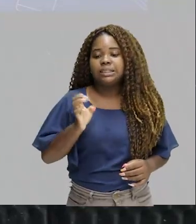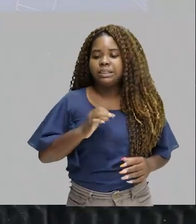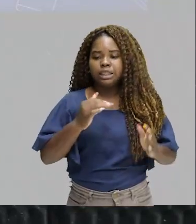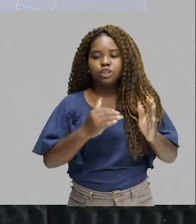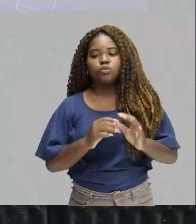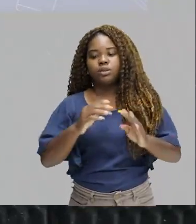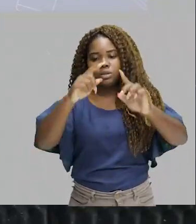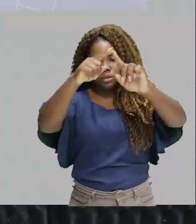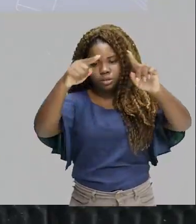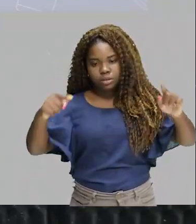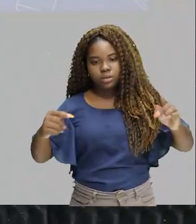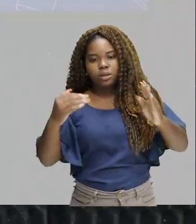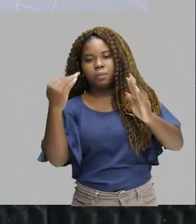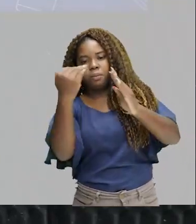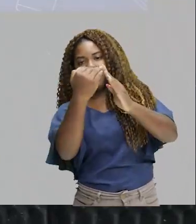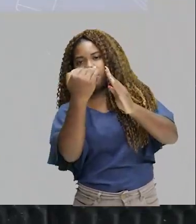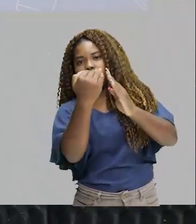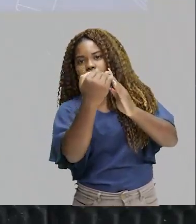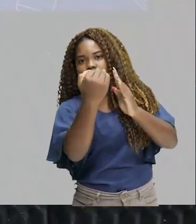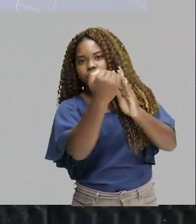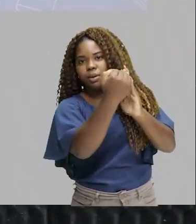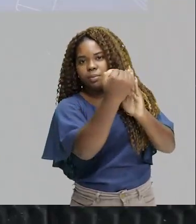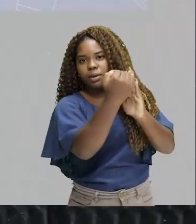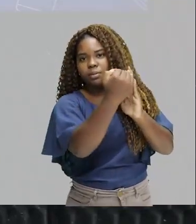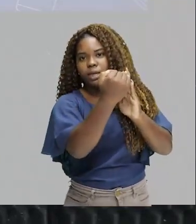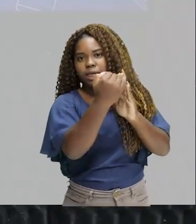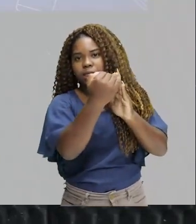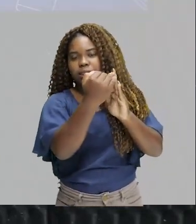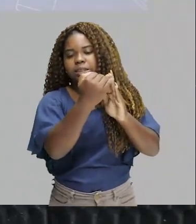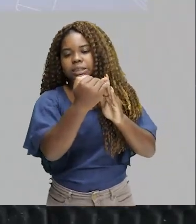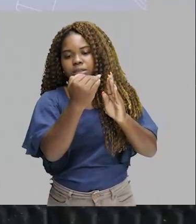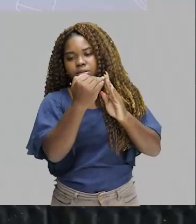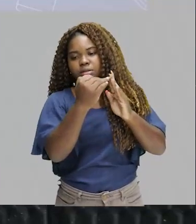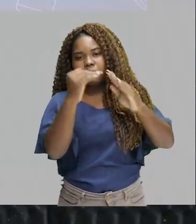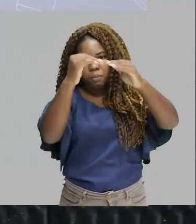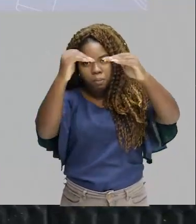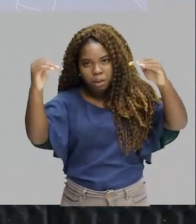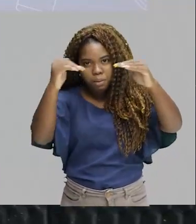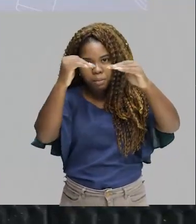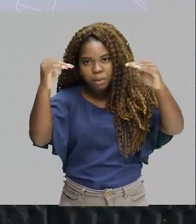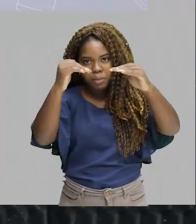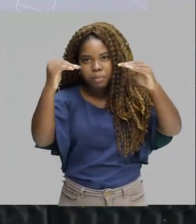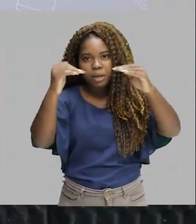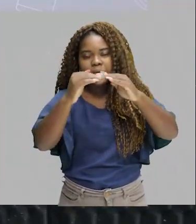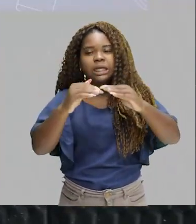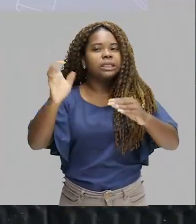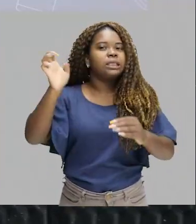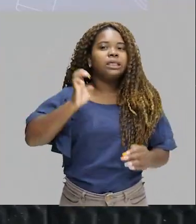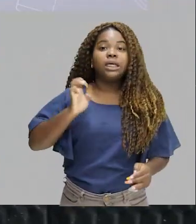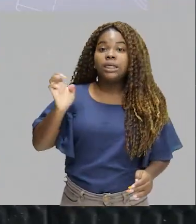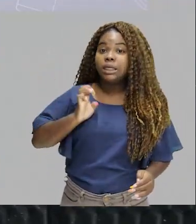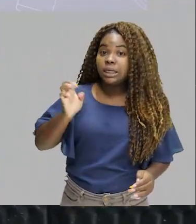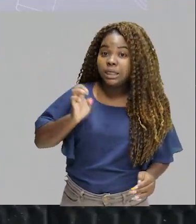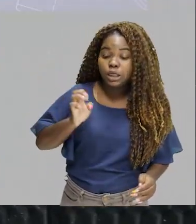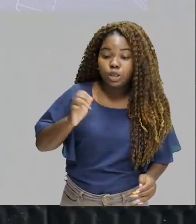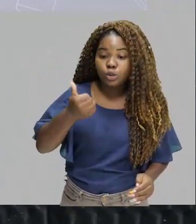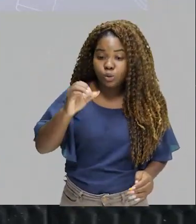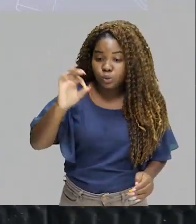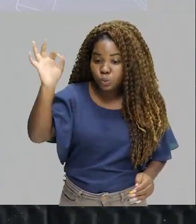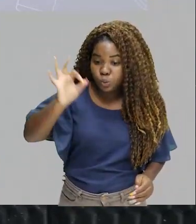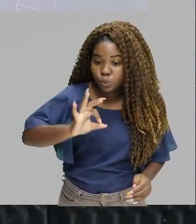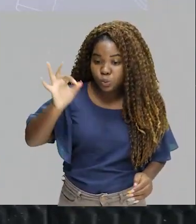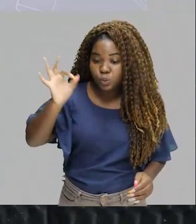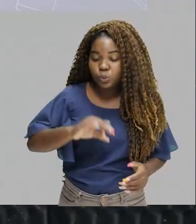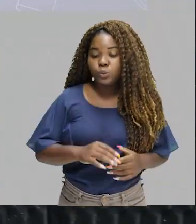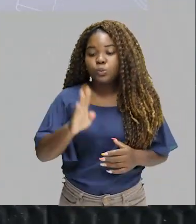da pirâmide, tem a pirâmide social, o que está bem aqui, ó, lá em cima, muito rico, sabe? Os 10% mais